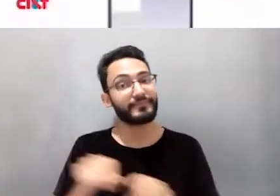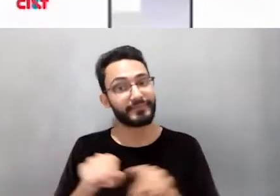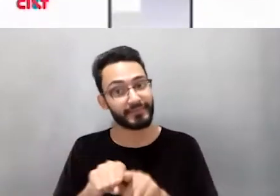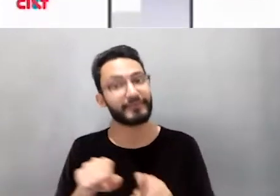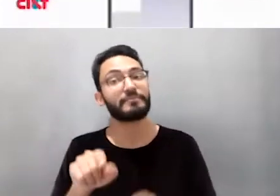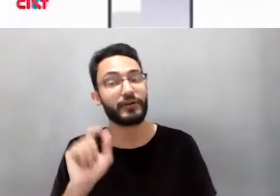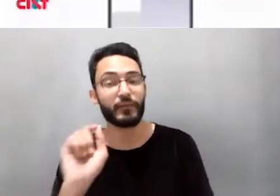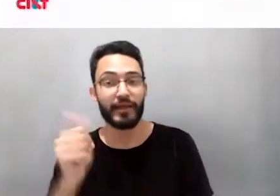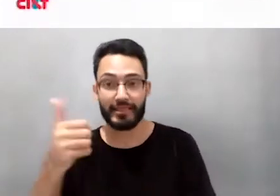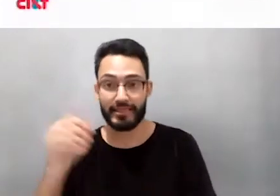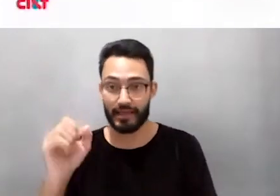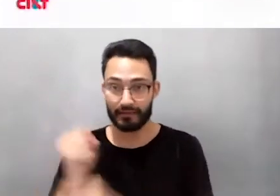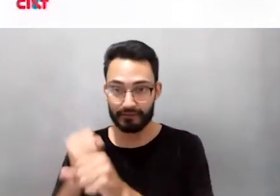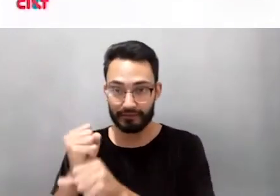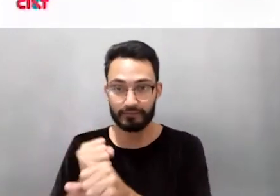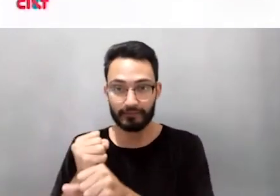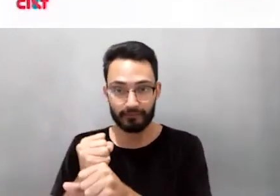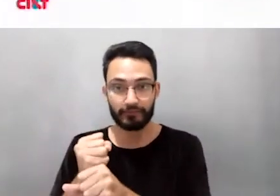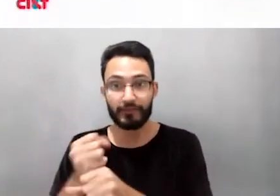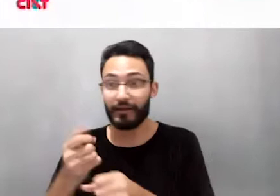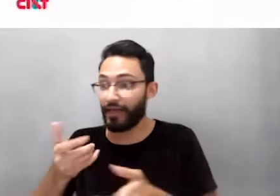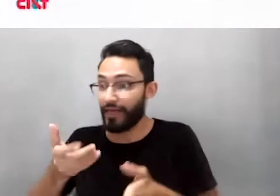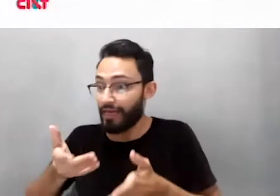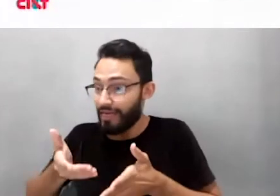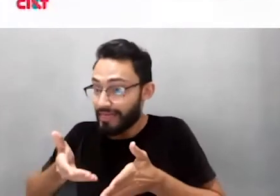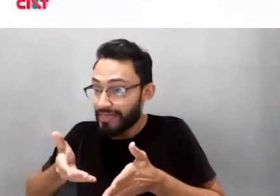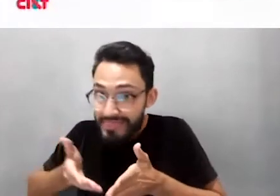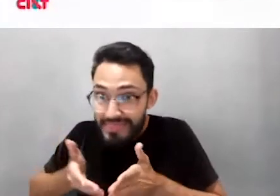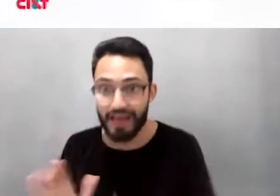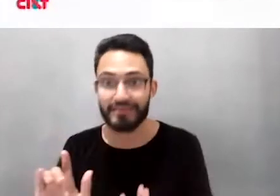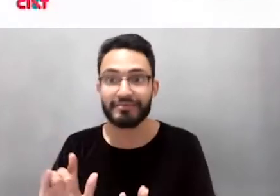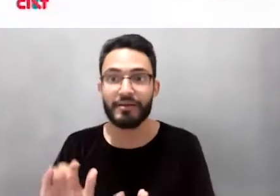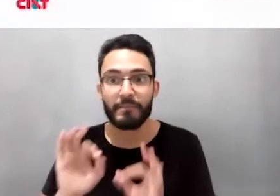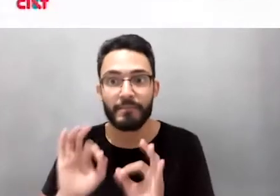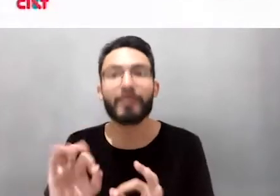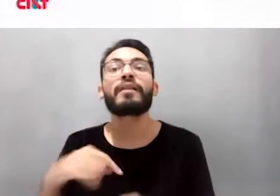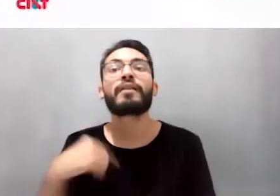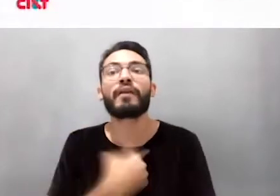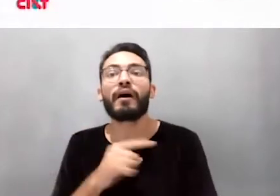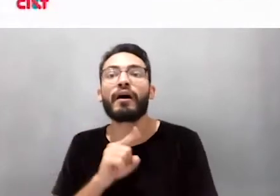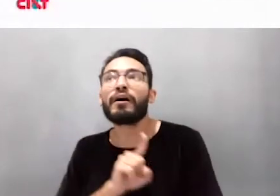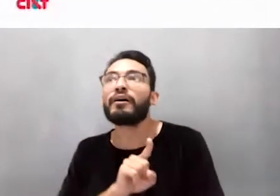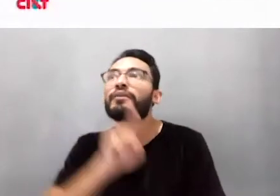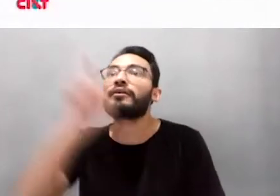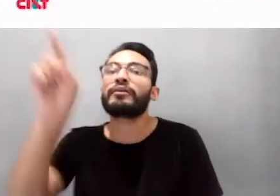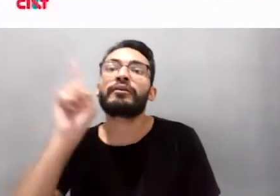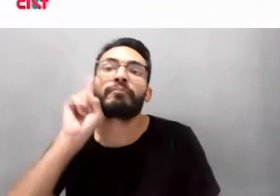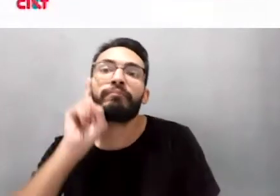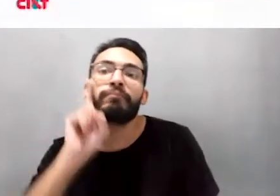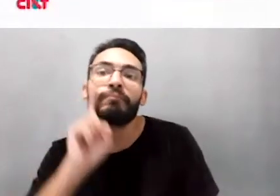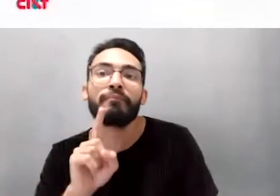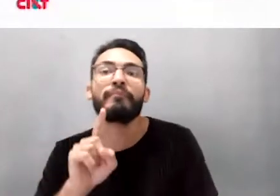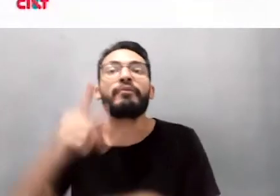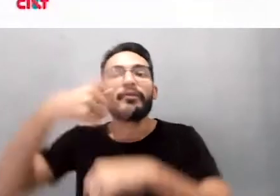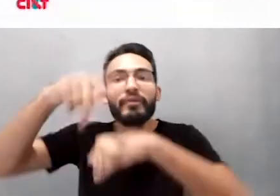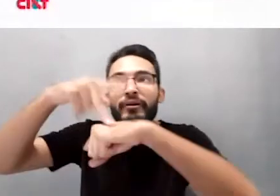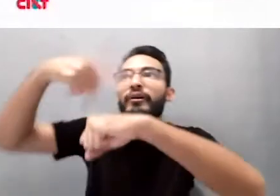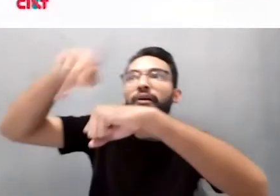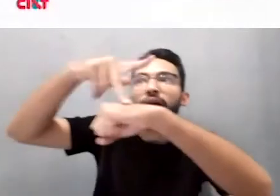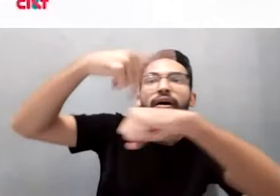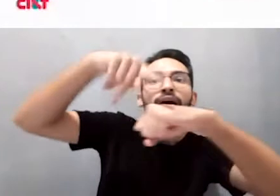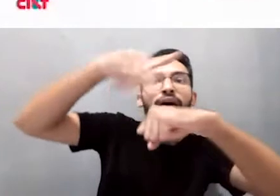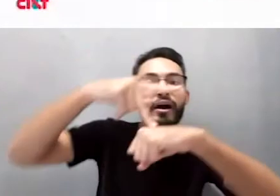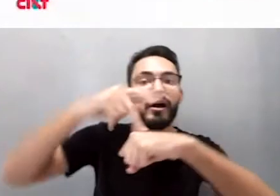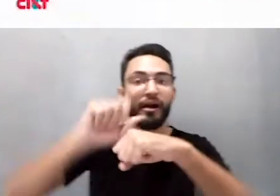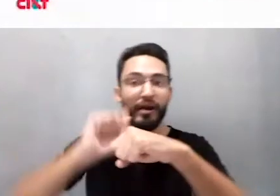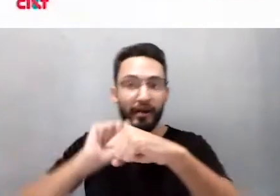depois que a gente nasceu, a gente já foi para os Estados Unidos e foi abrindo outros países. No meio da pandemia, o ano